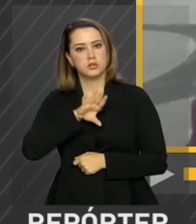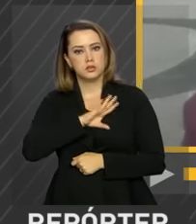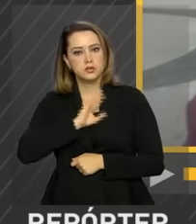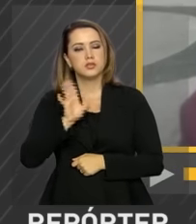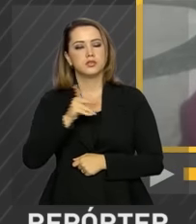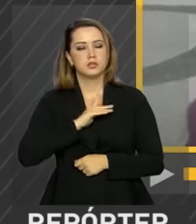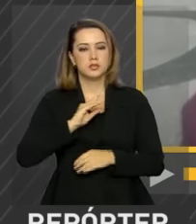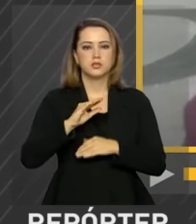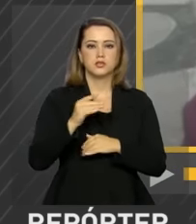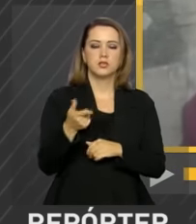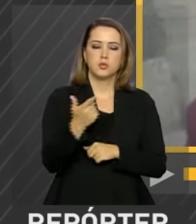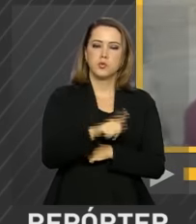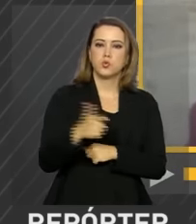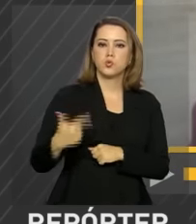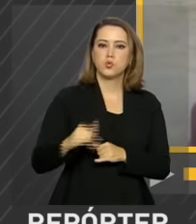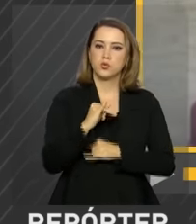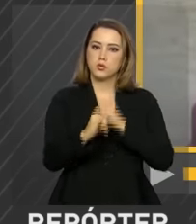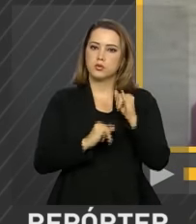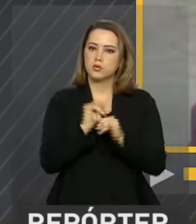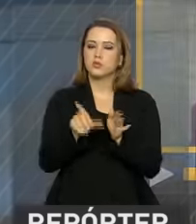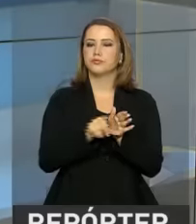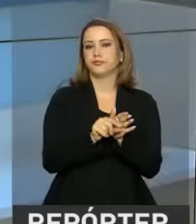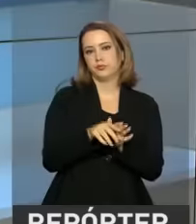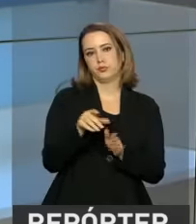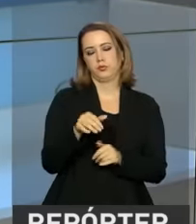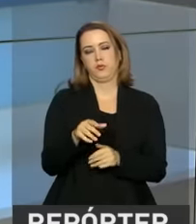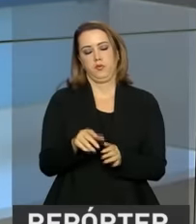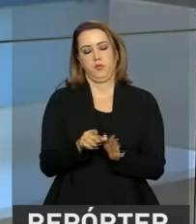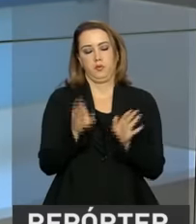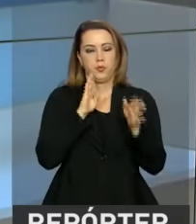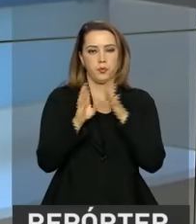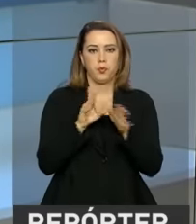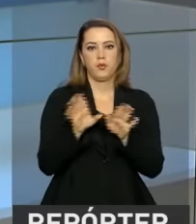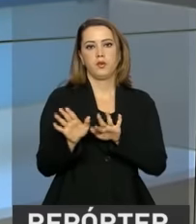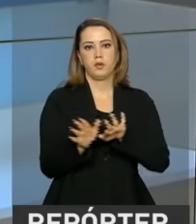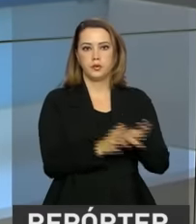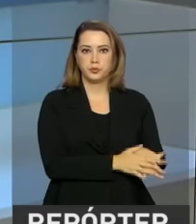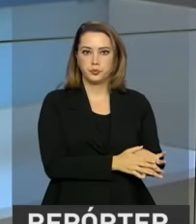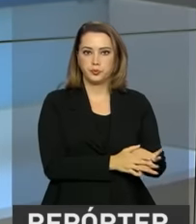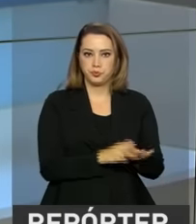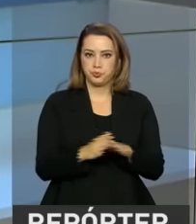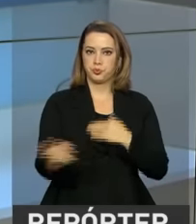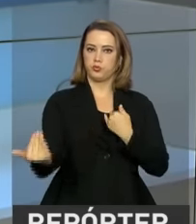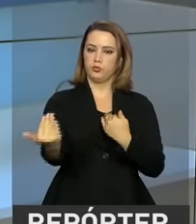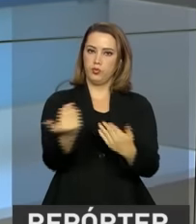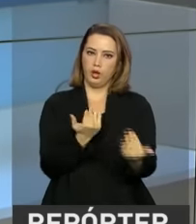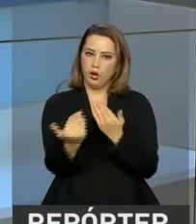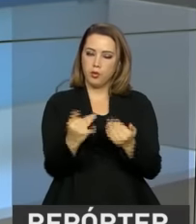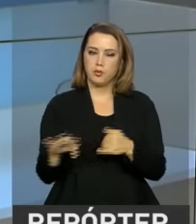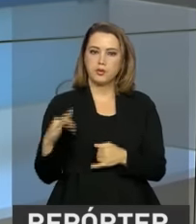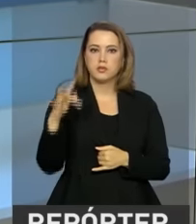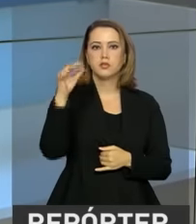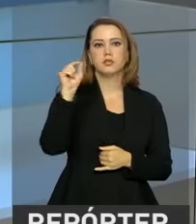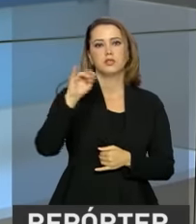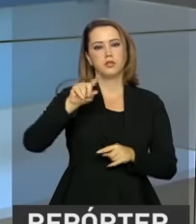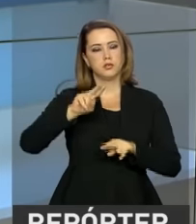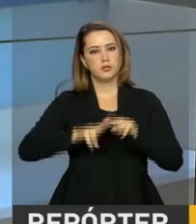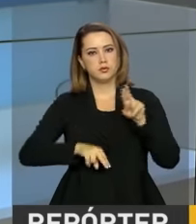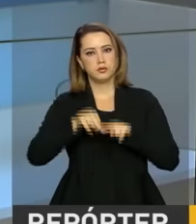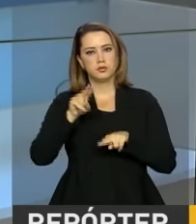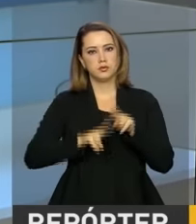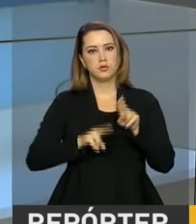programação do Rio de Janeiro Carolina Rocha a prévia da inflação oficial em junho ficou em